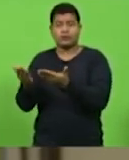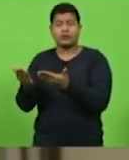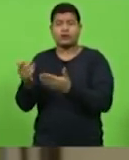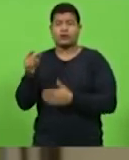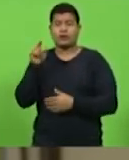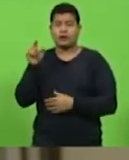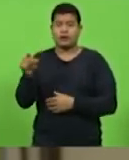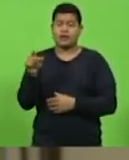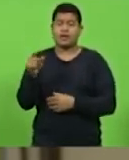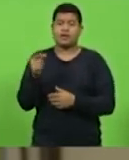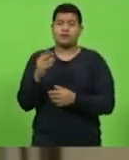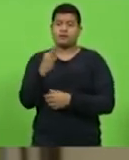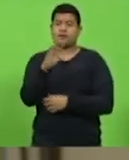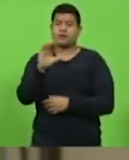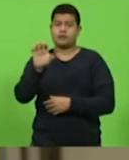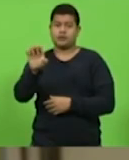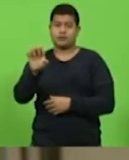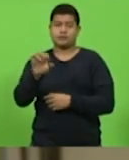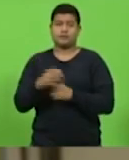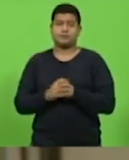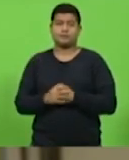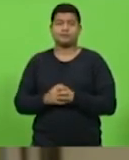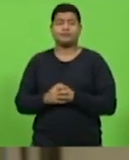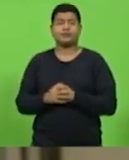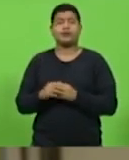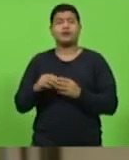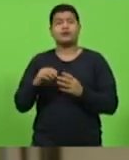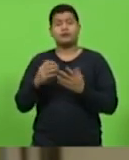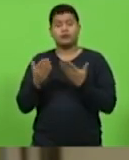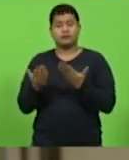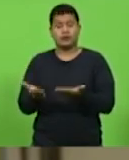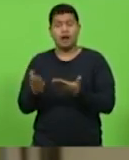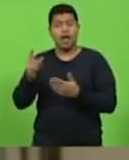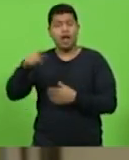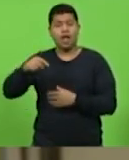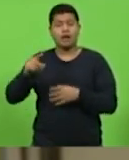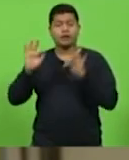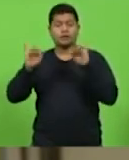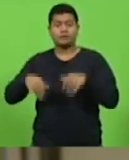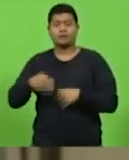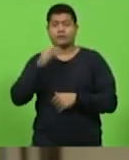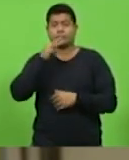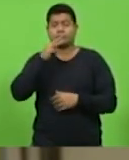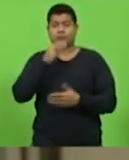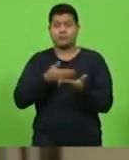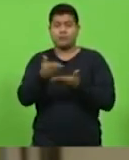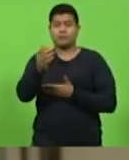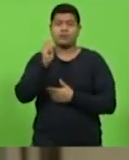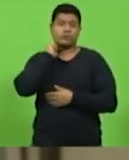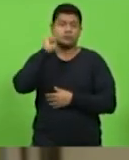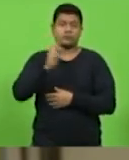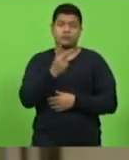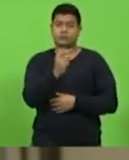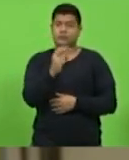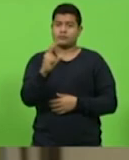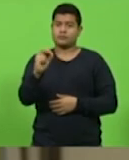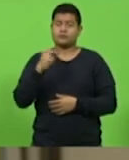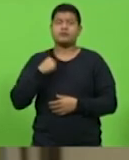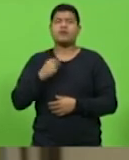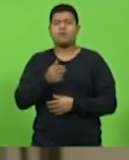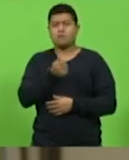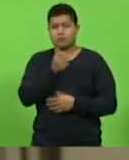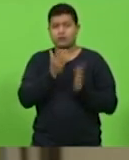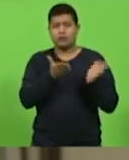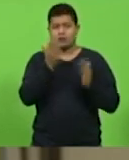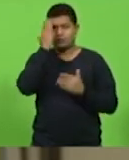Estado. Tais fatos eram, ao final de março e início de abril de 2020, de conhecimento do